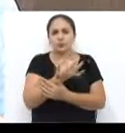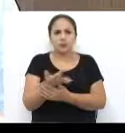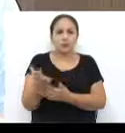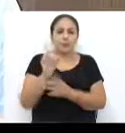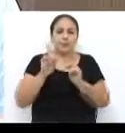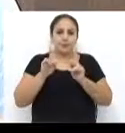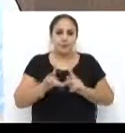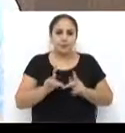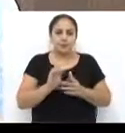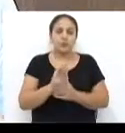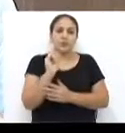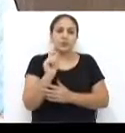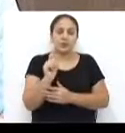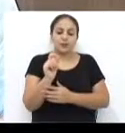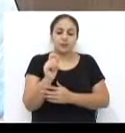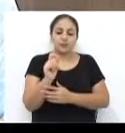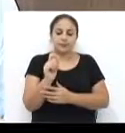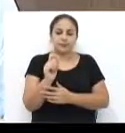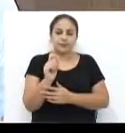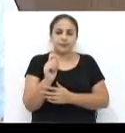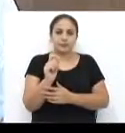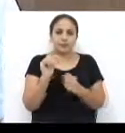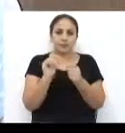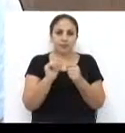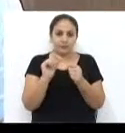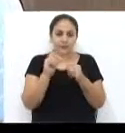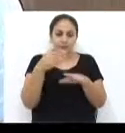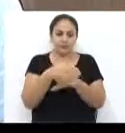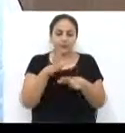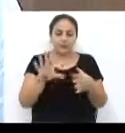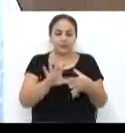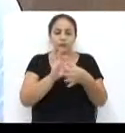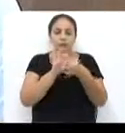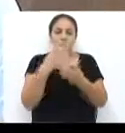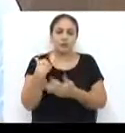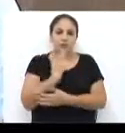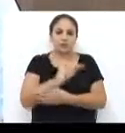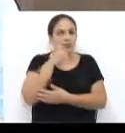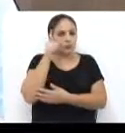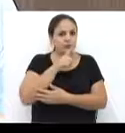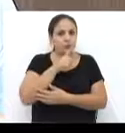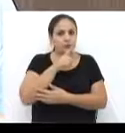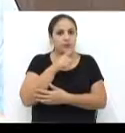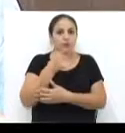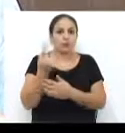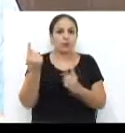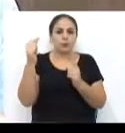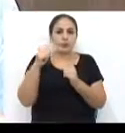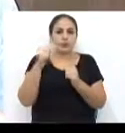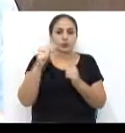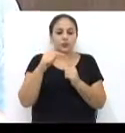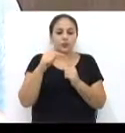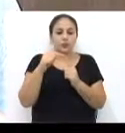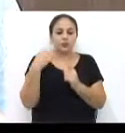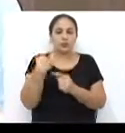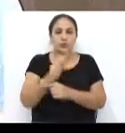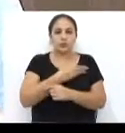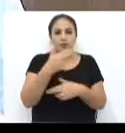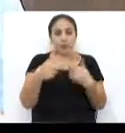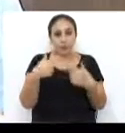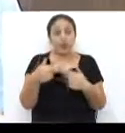enfim, essa gama de pessoas que fizeram parte do elo que nós conseguimos em prol da reforma do